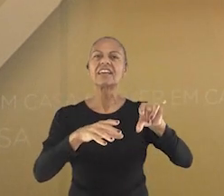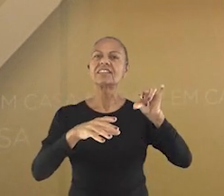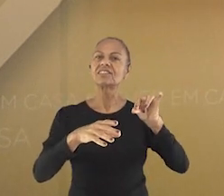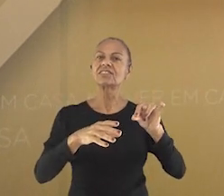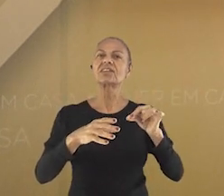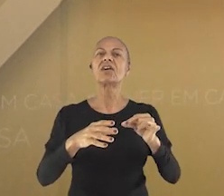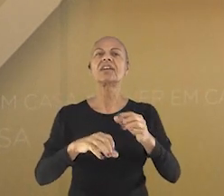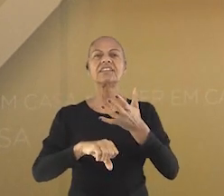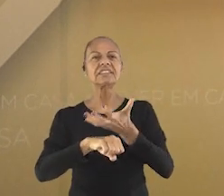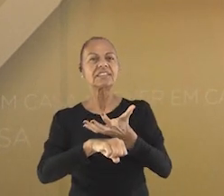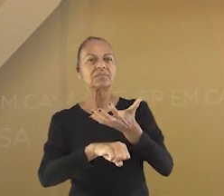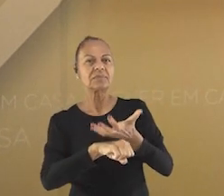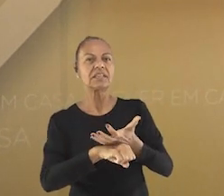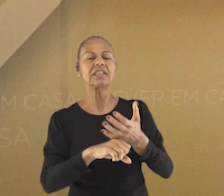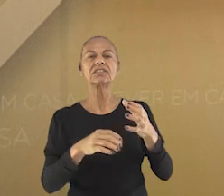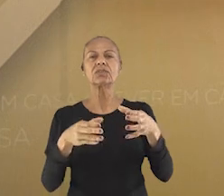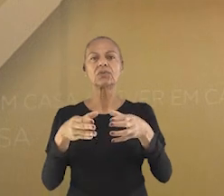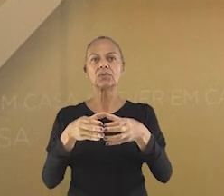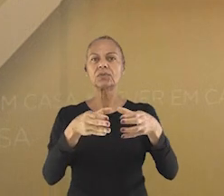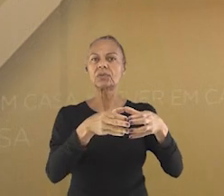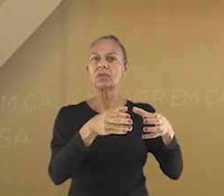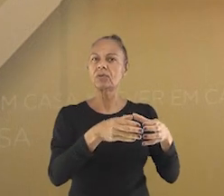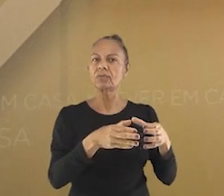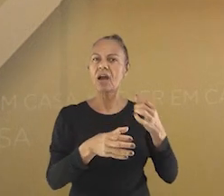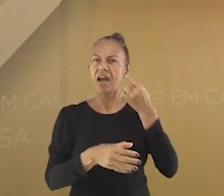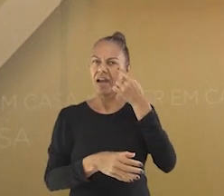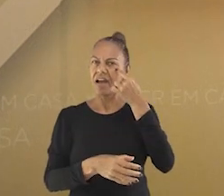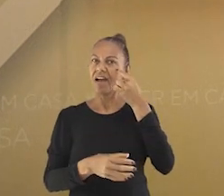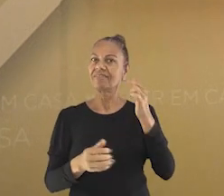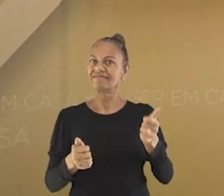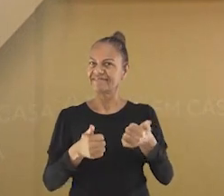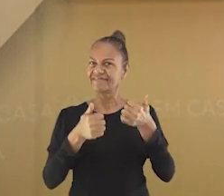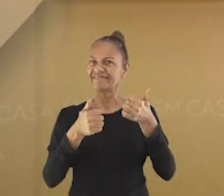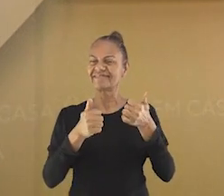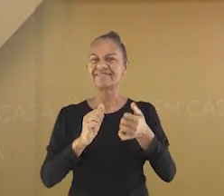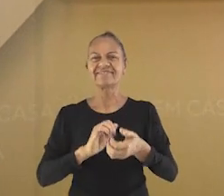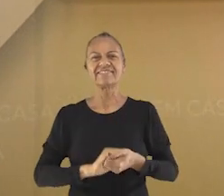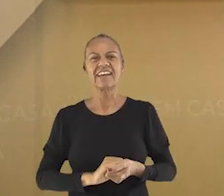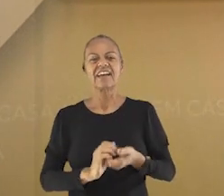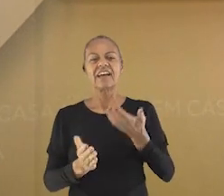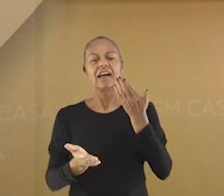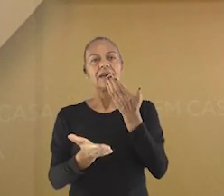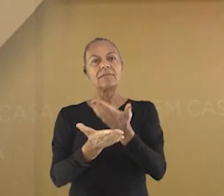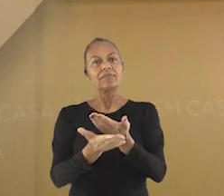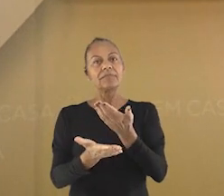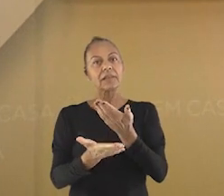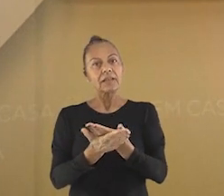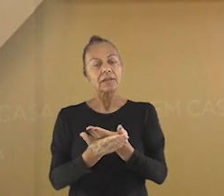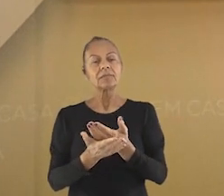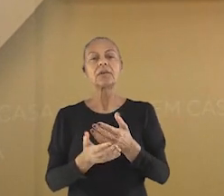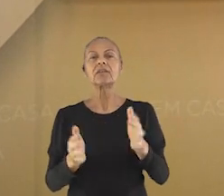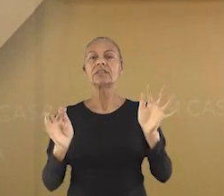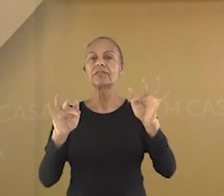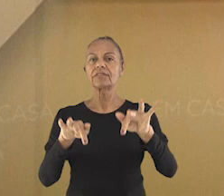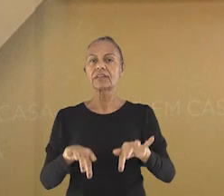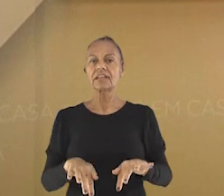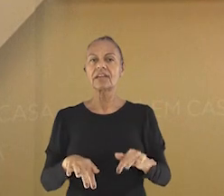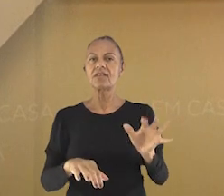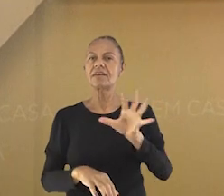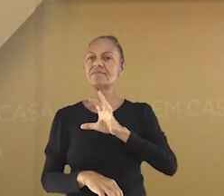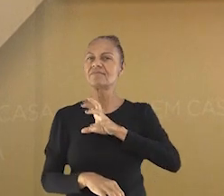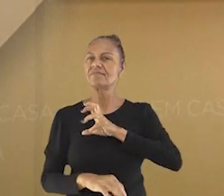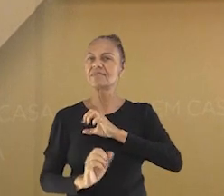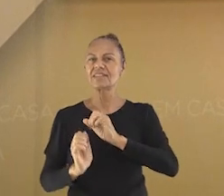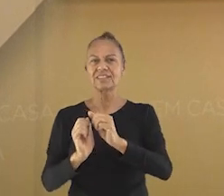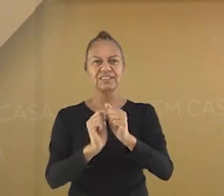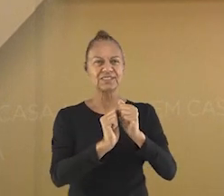pelos segmentos e disciplinas. Vale a pena conferir. A nossa aula está chegando ao fim. Eu adorei